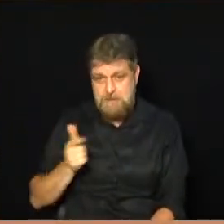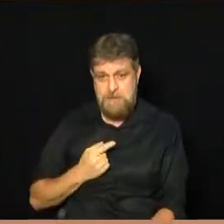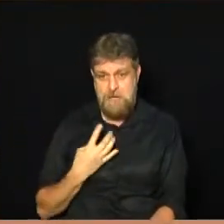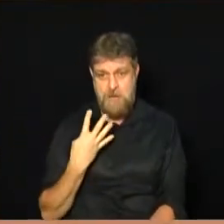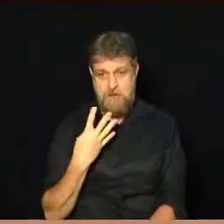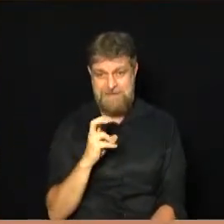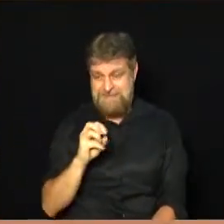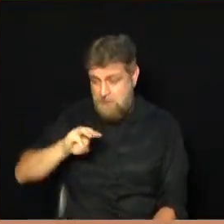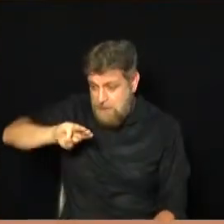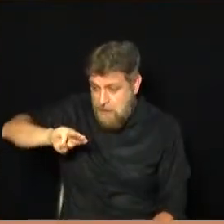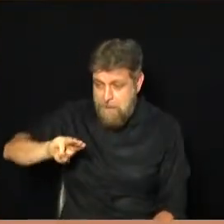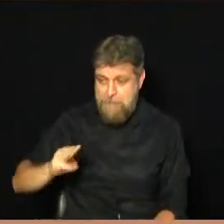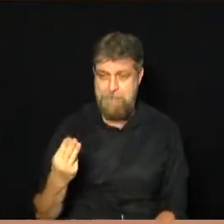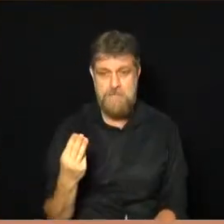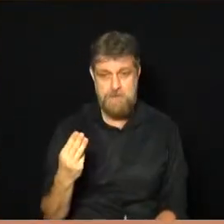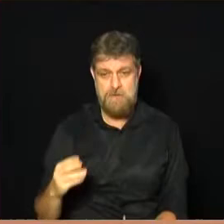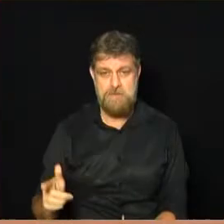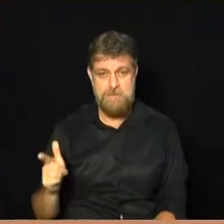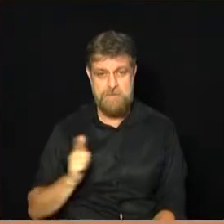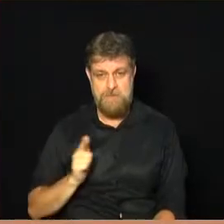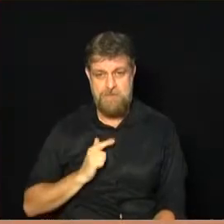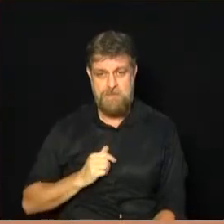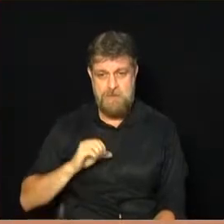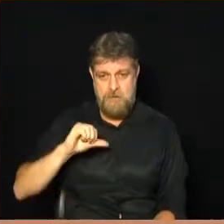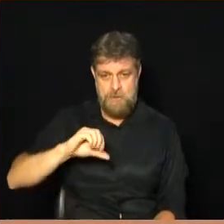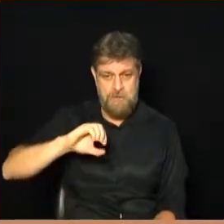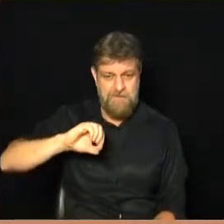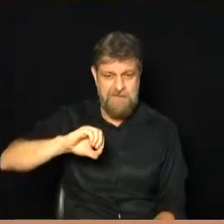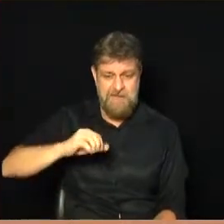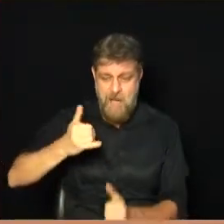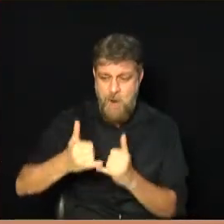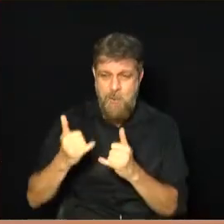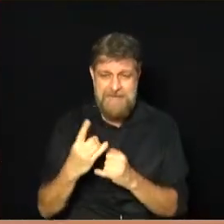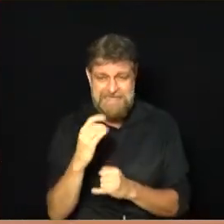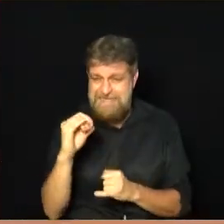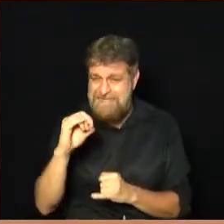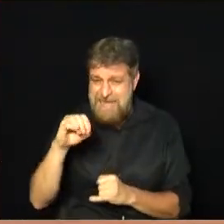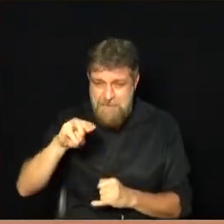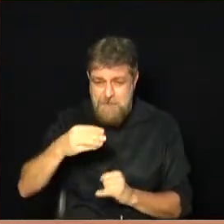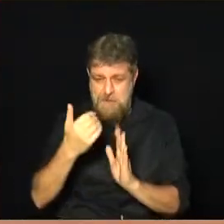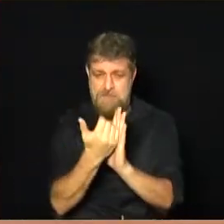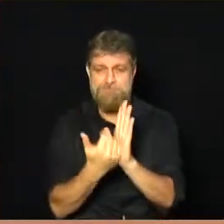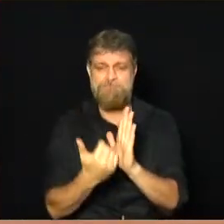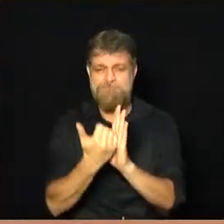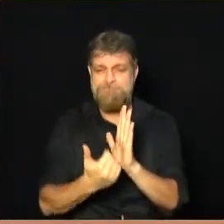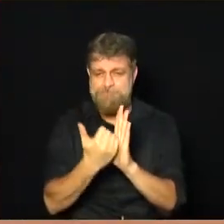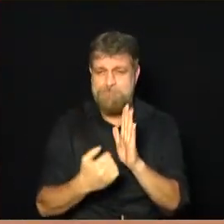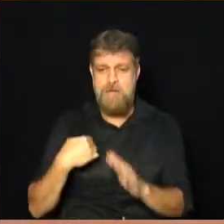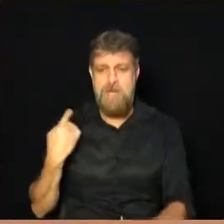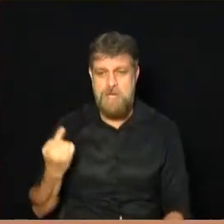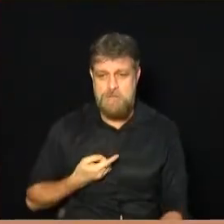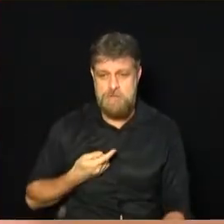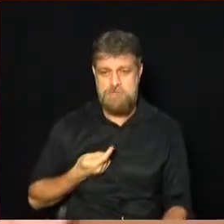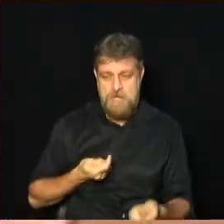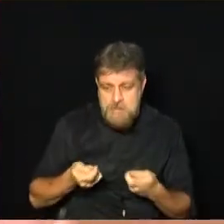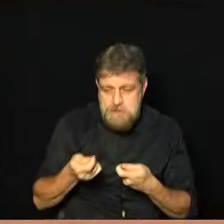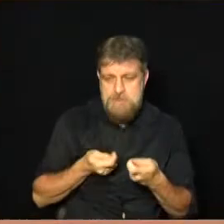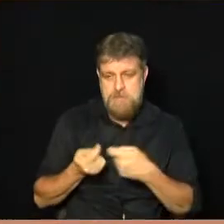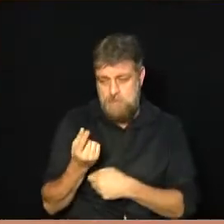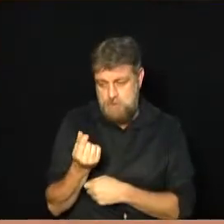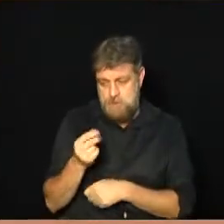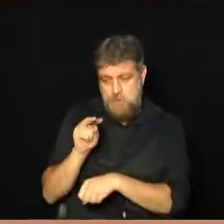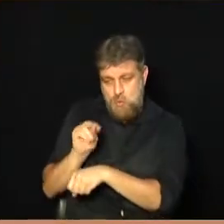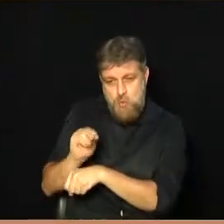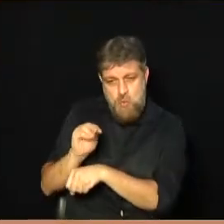450 milhões, dos 540, teve 90, quase 100 milhões de decréscimo. A gente vem administrando isso ao longo do tempo,